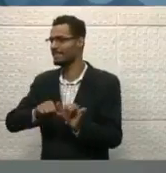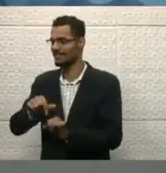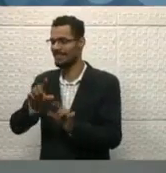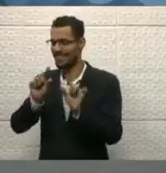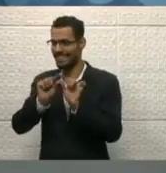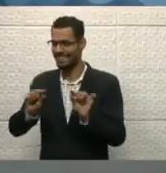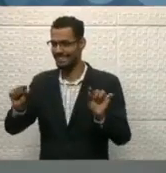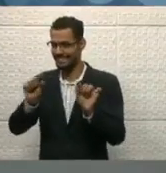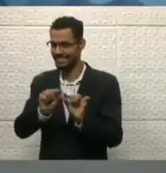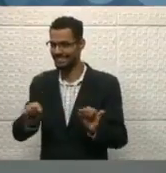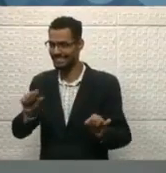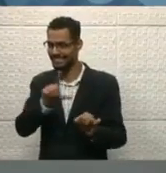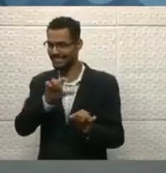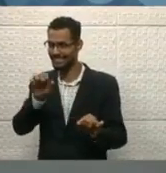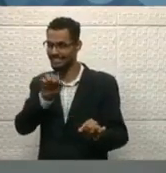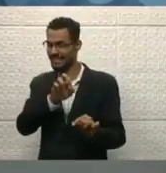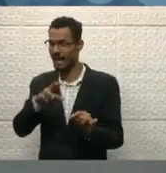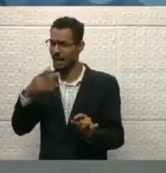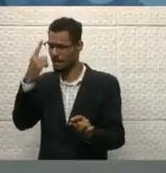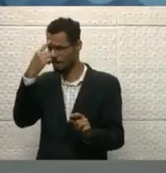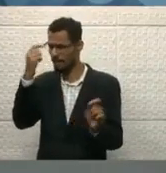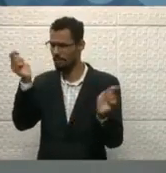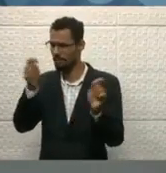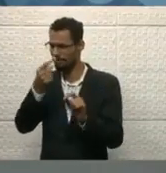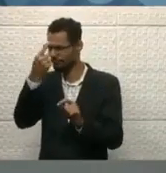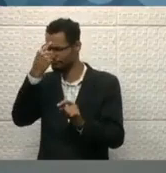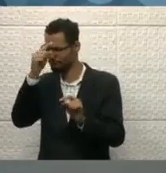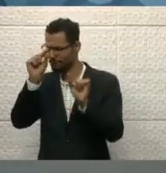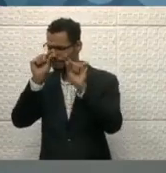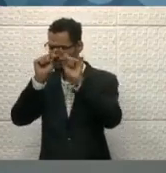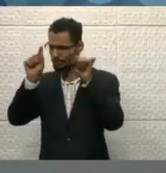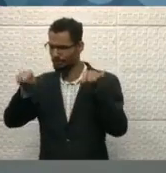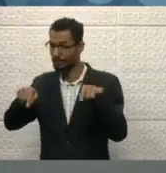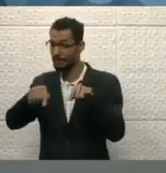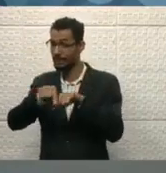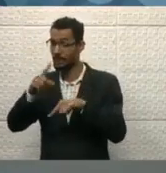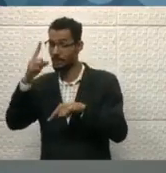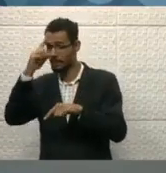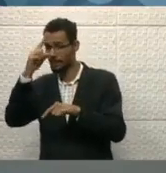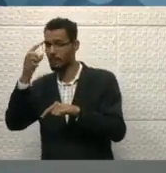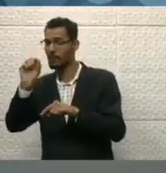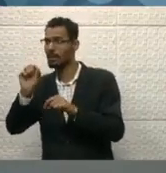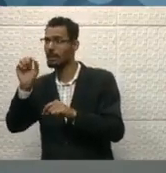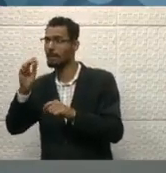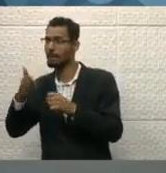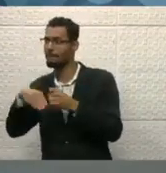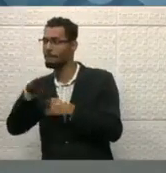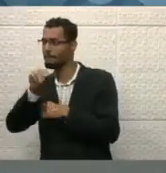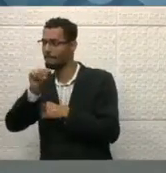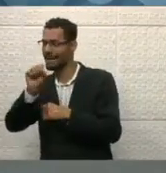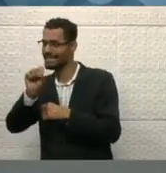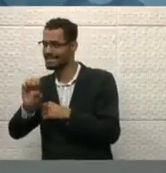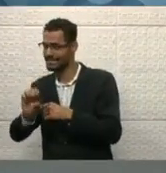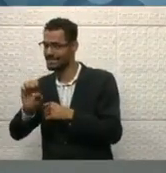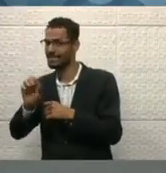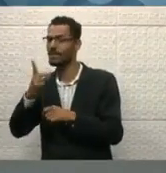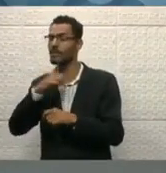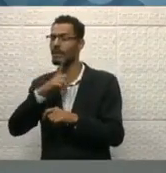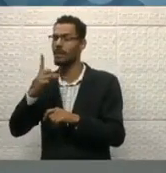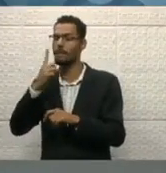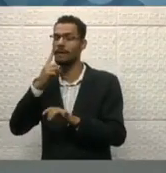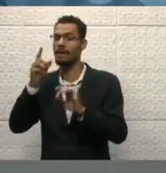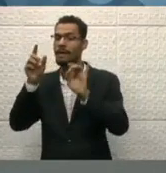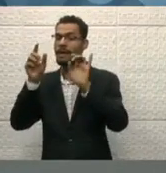linear? Então, para construir essa matriz, nós vamos empregar as bases dos espaços vetoriais e são a partir